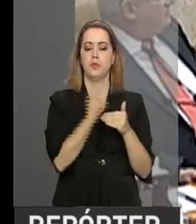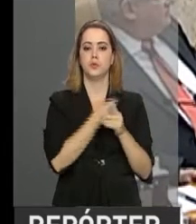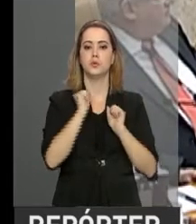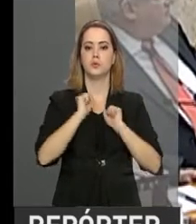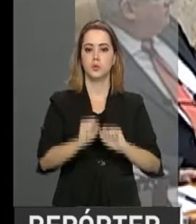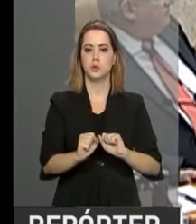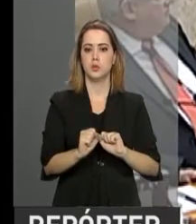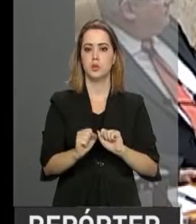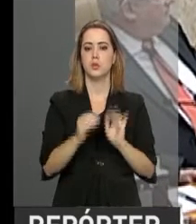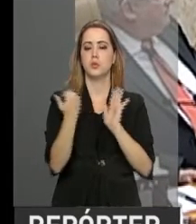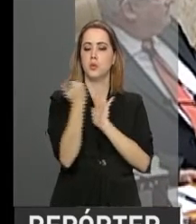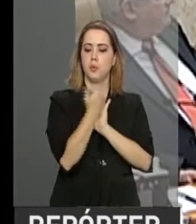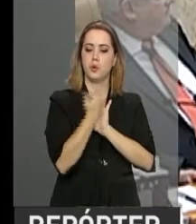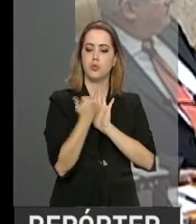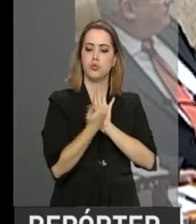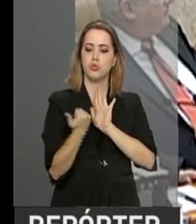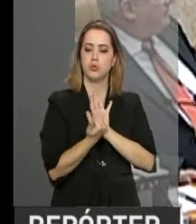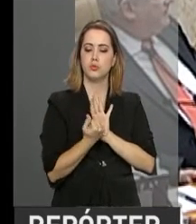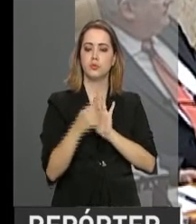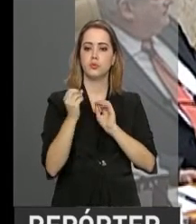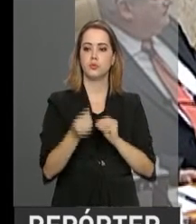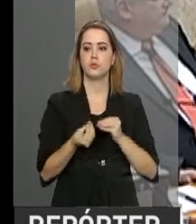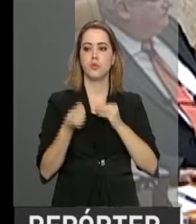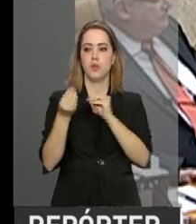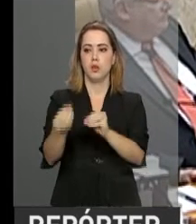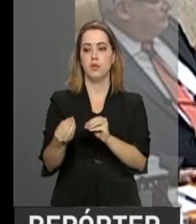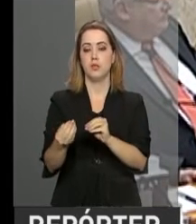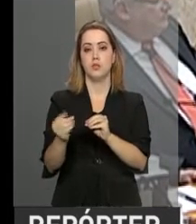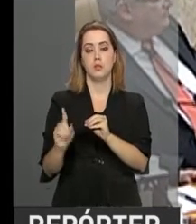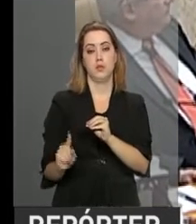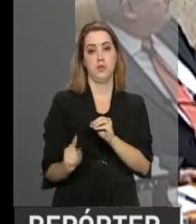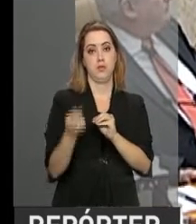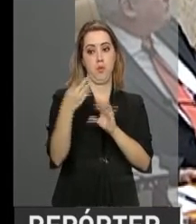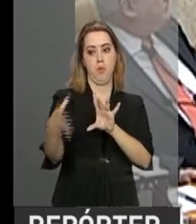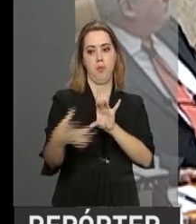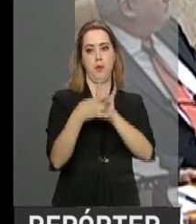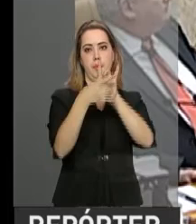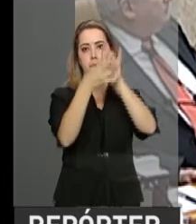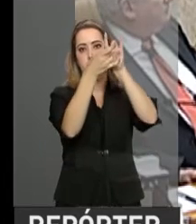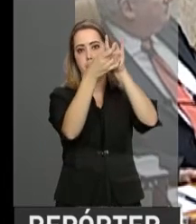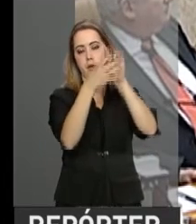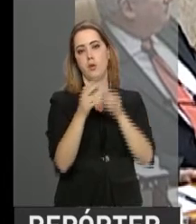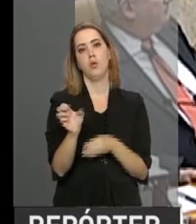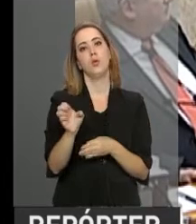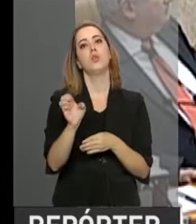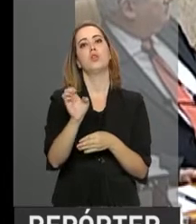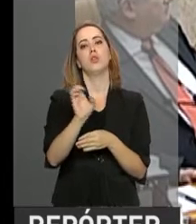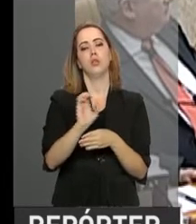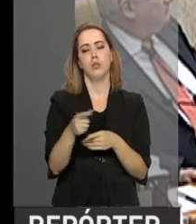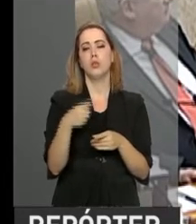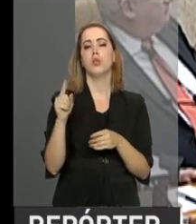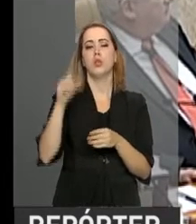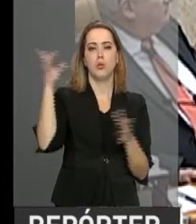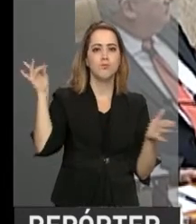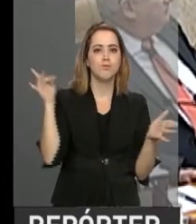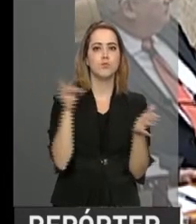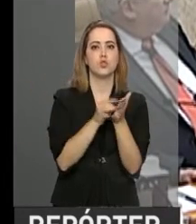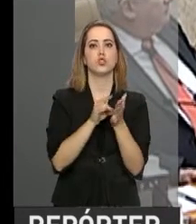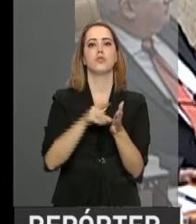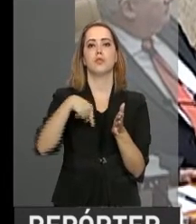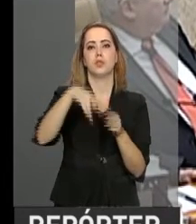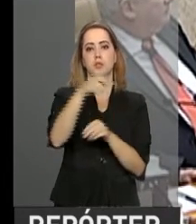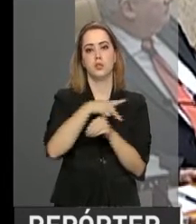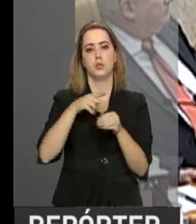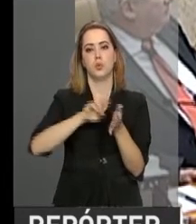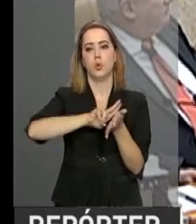formalizar alguns projetos que levassem a uma federação efetiva e real no nosso país e, ao mesmo tempo, outros tantos